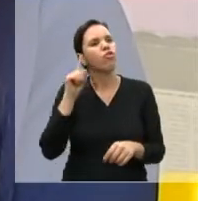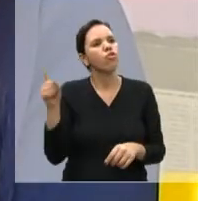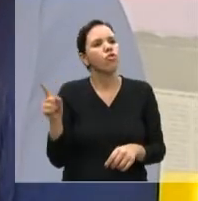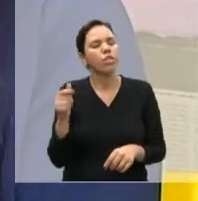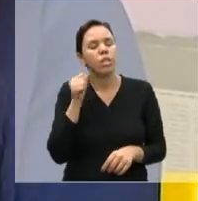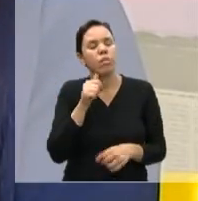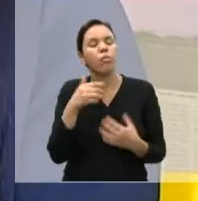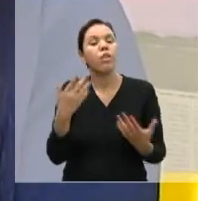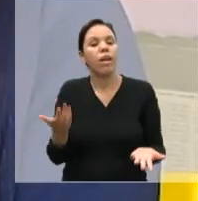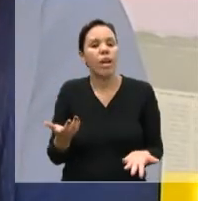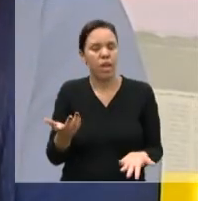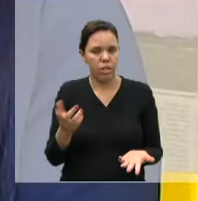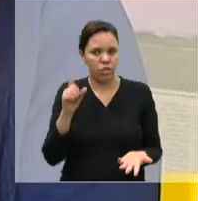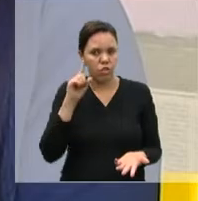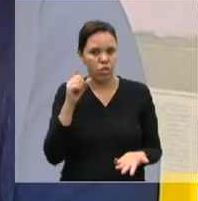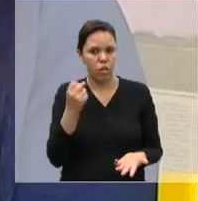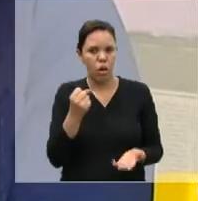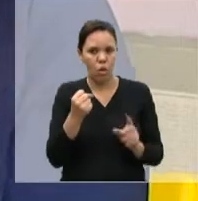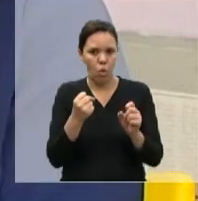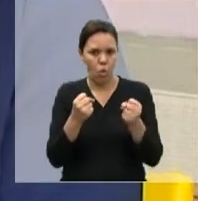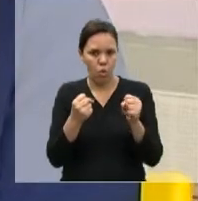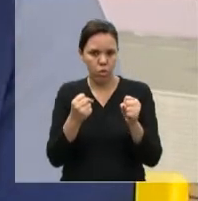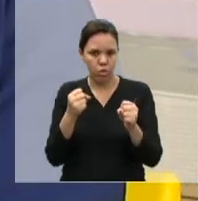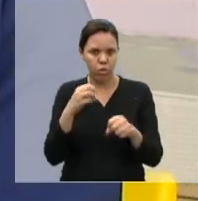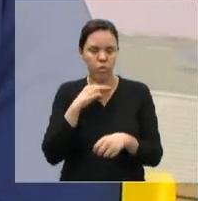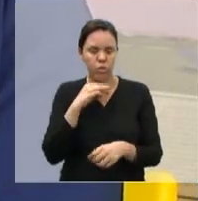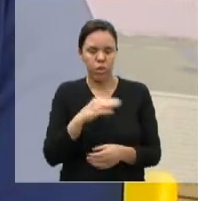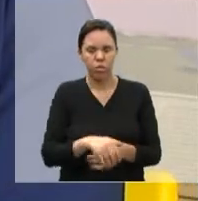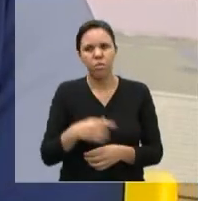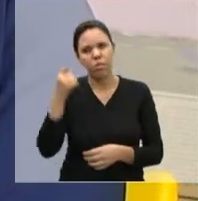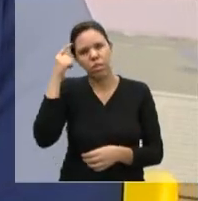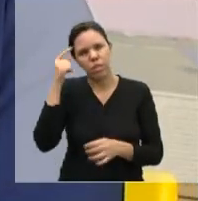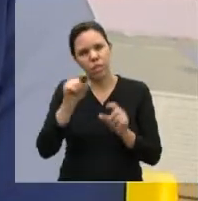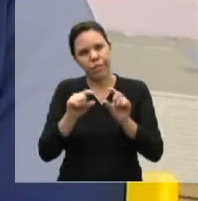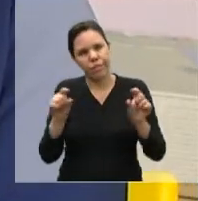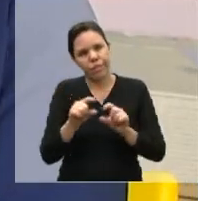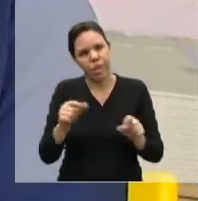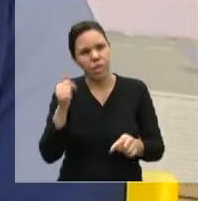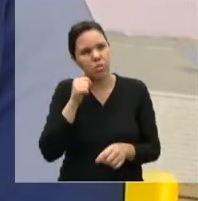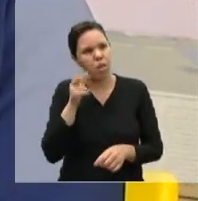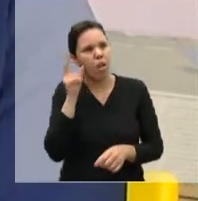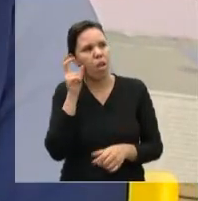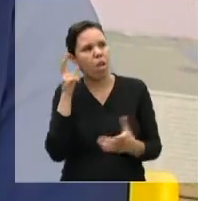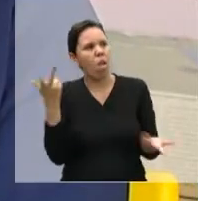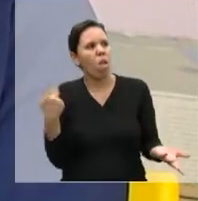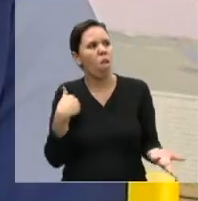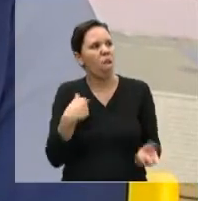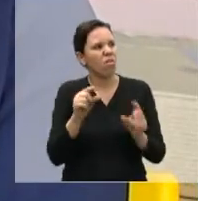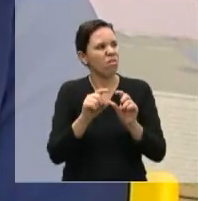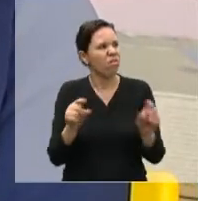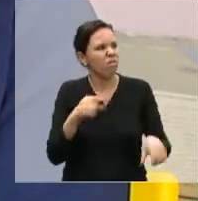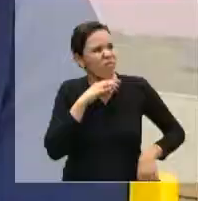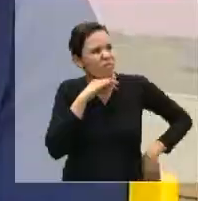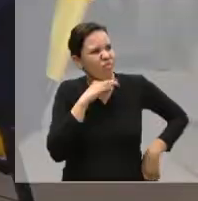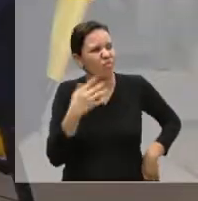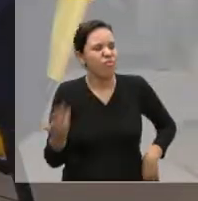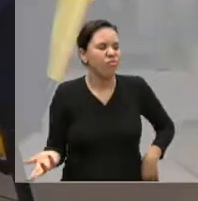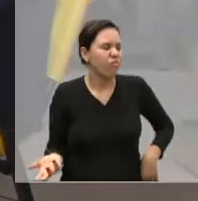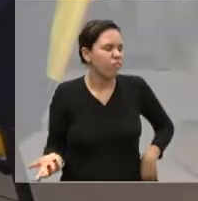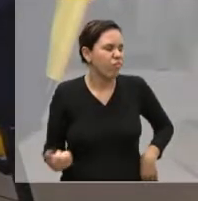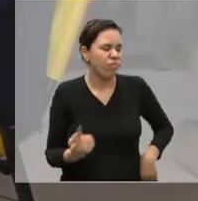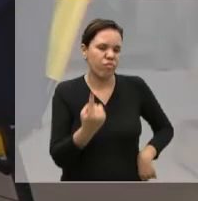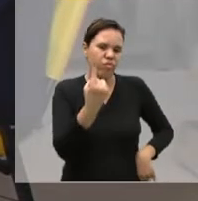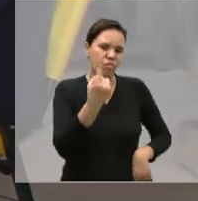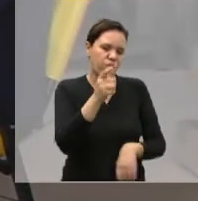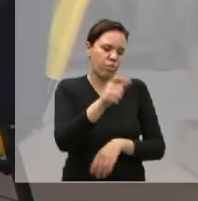mulheres ouvem de maneira pejorativa, né? E aí um aluno nosso, o Paulo, do 9º ano, ele desenhou um